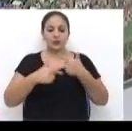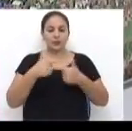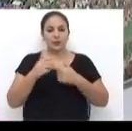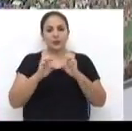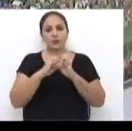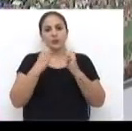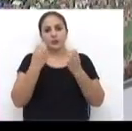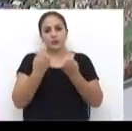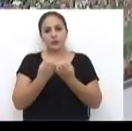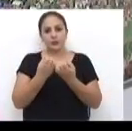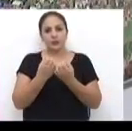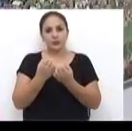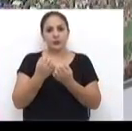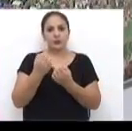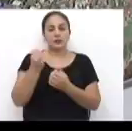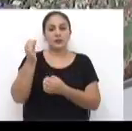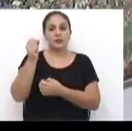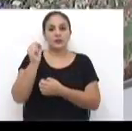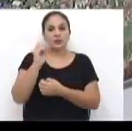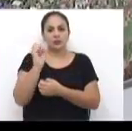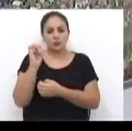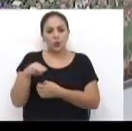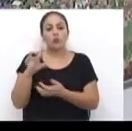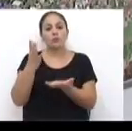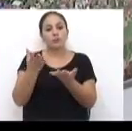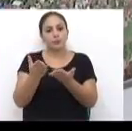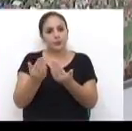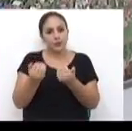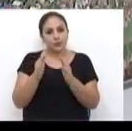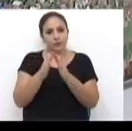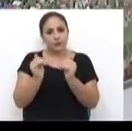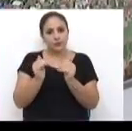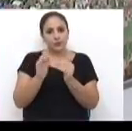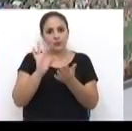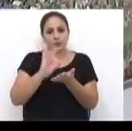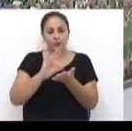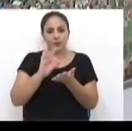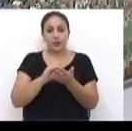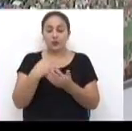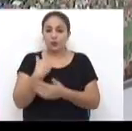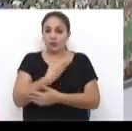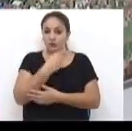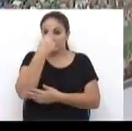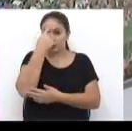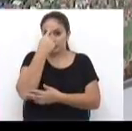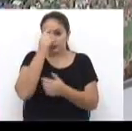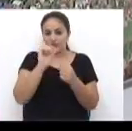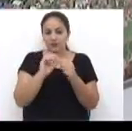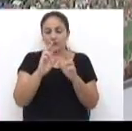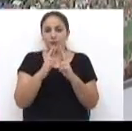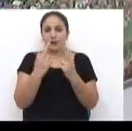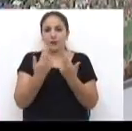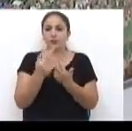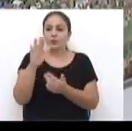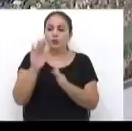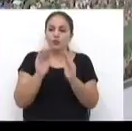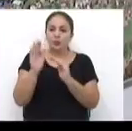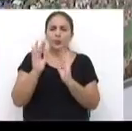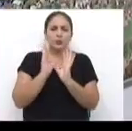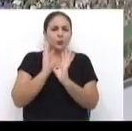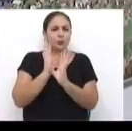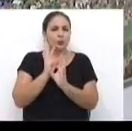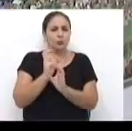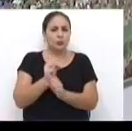oficializando esse pedido. Então a ideia nossa agora é fazer mais uma reunião, chamando todos esses órgãos, como os trilheiros, jipeiro,